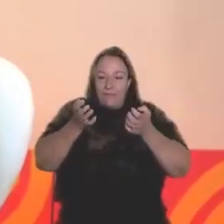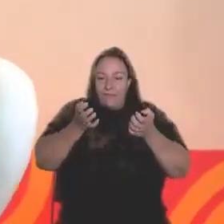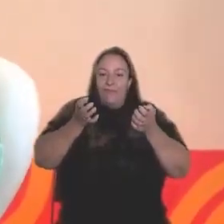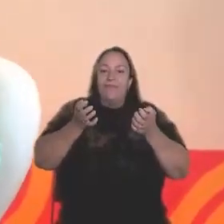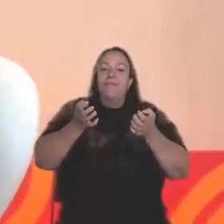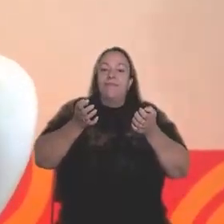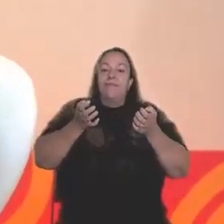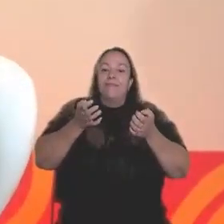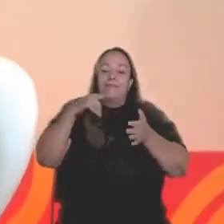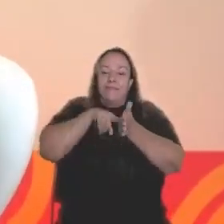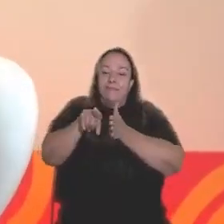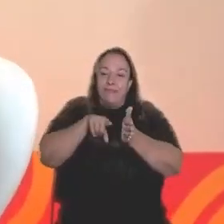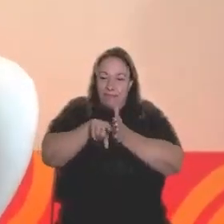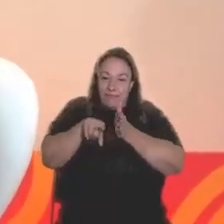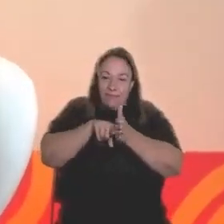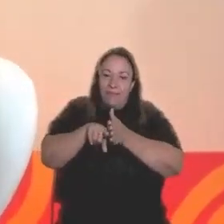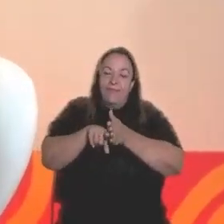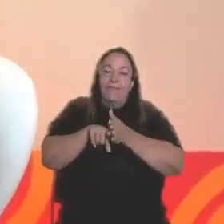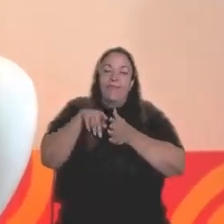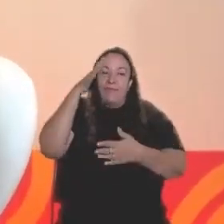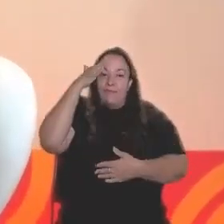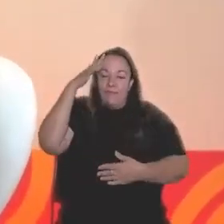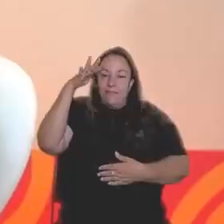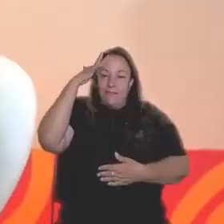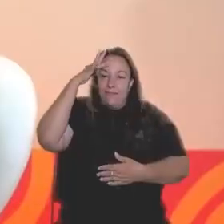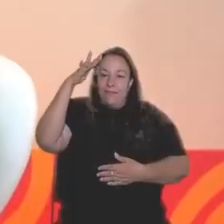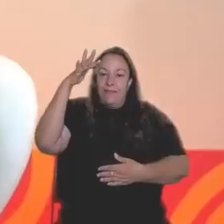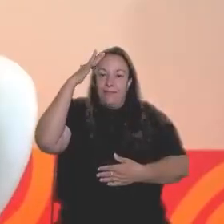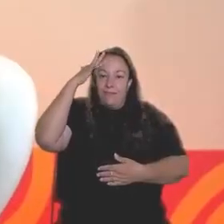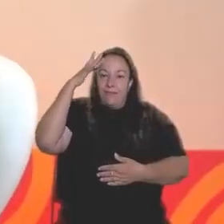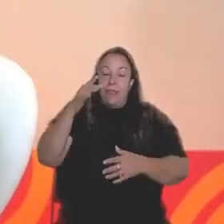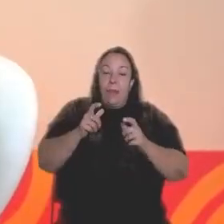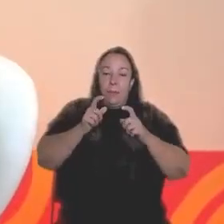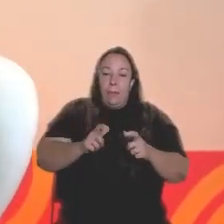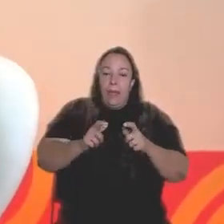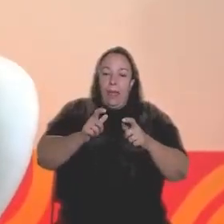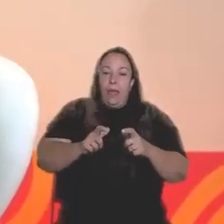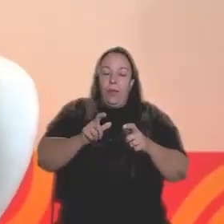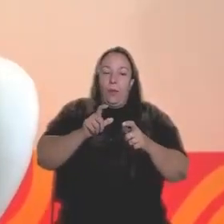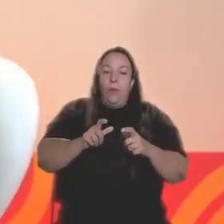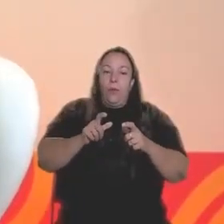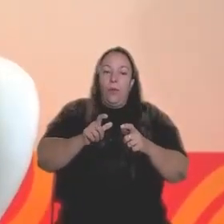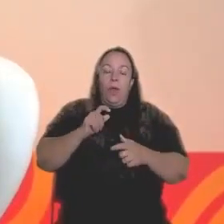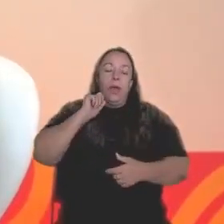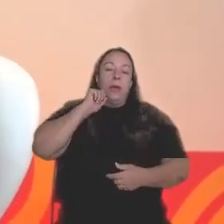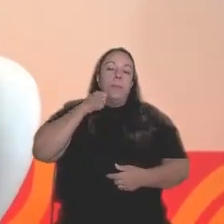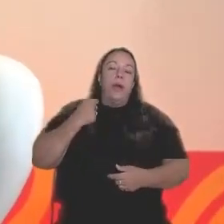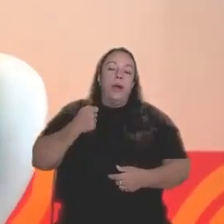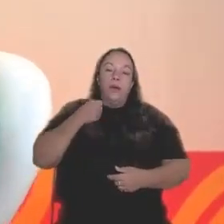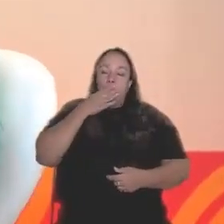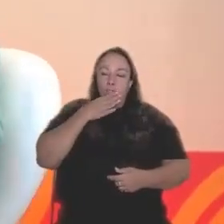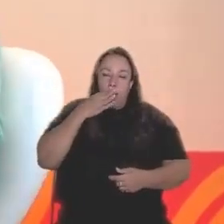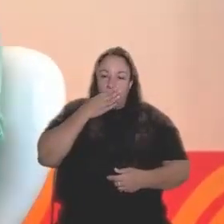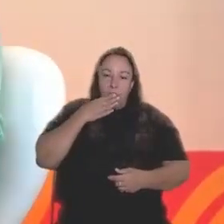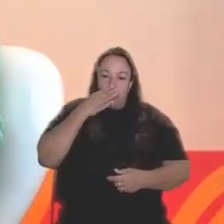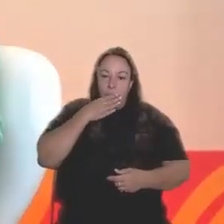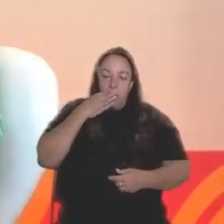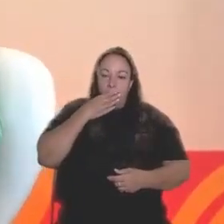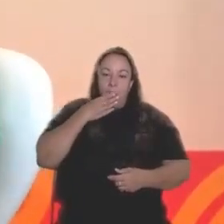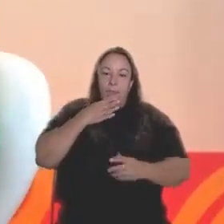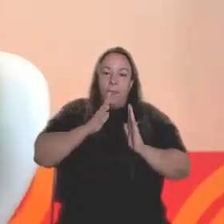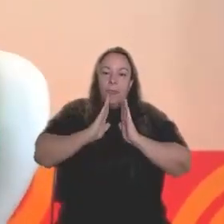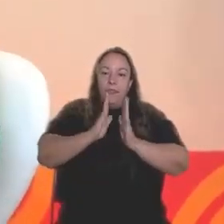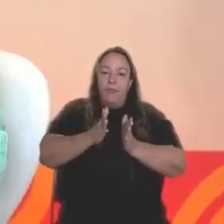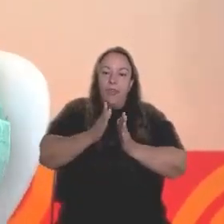viu? Essa pergunta é sua. Eu imagino, nós fizemos um plantio no bairro Pão de Açúcar, na Sara Veras Matarim, numa